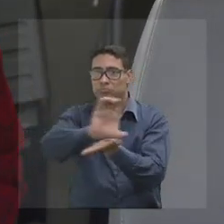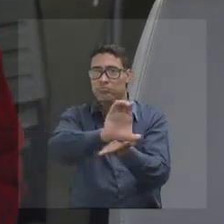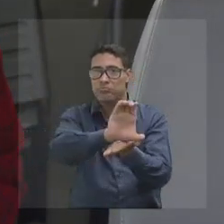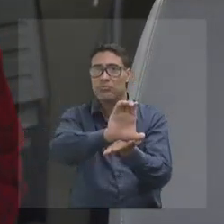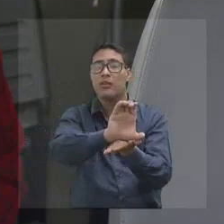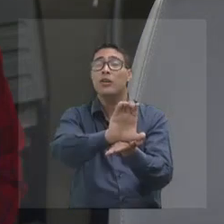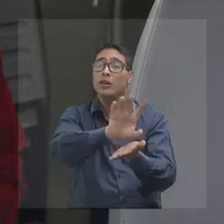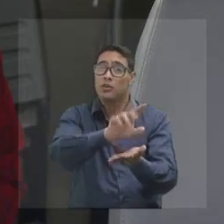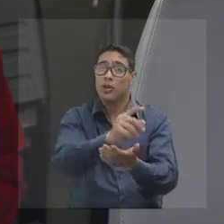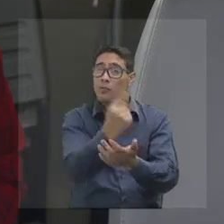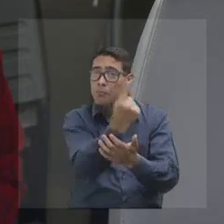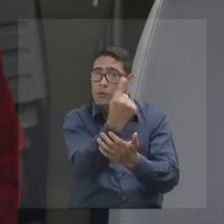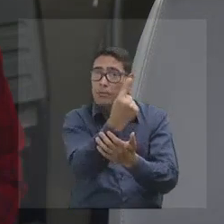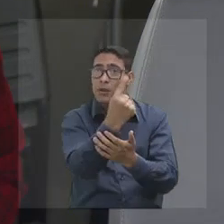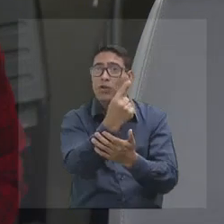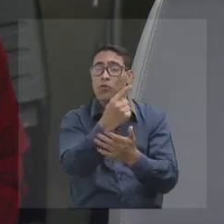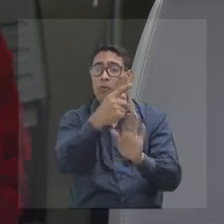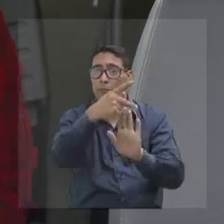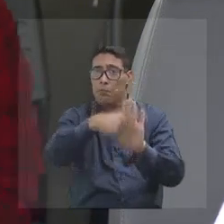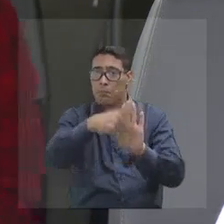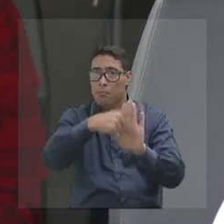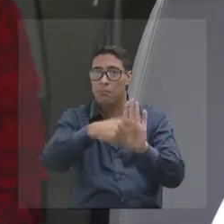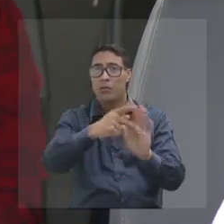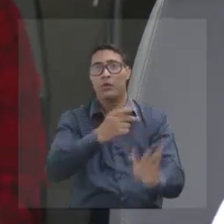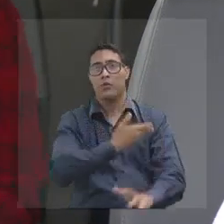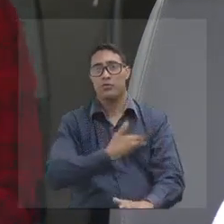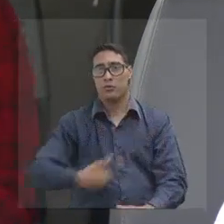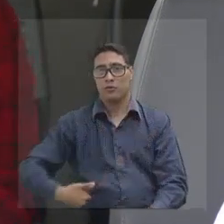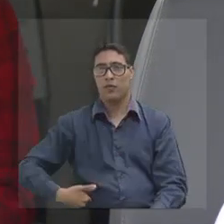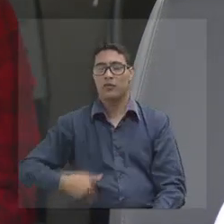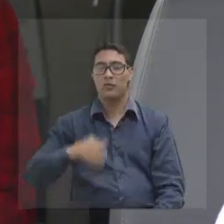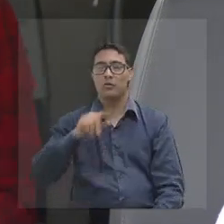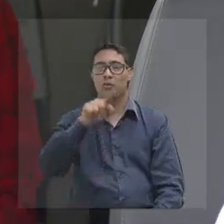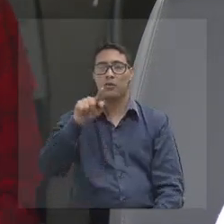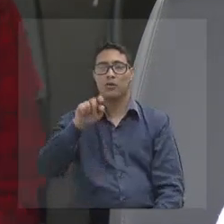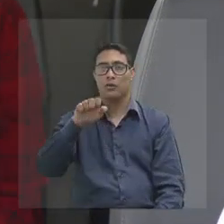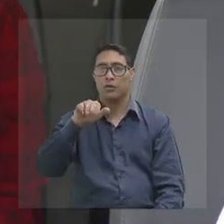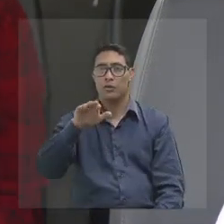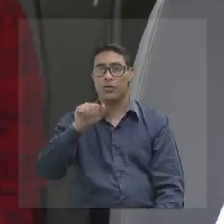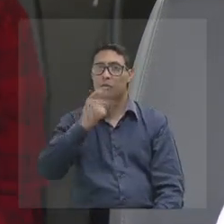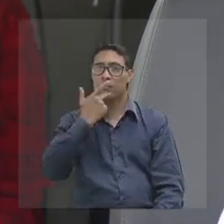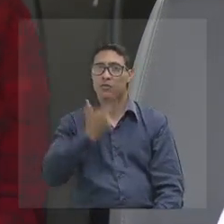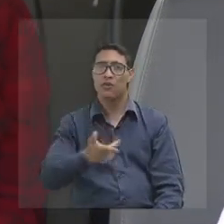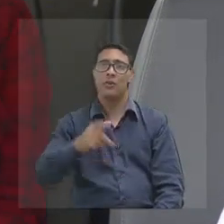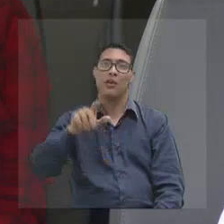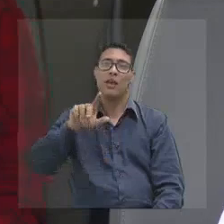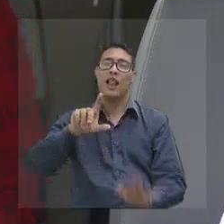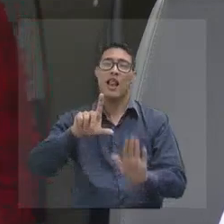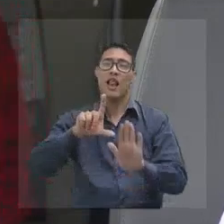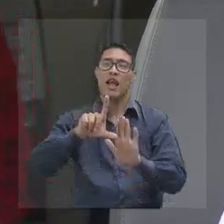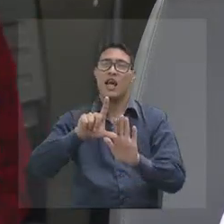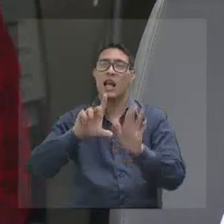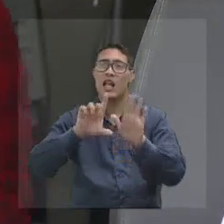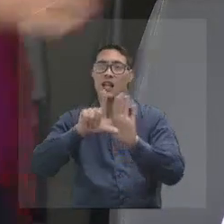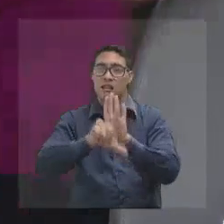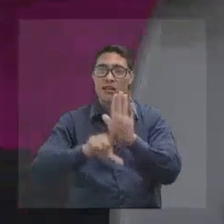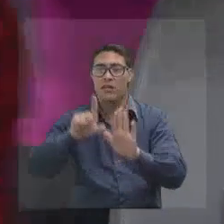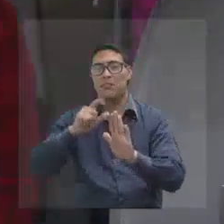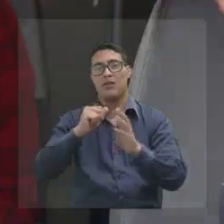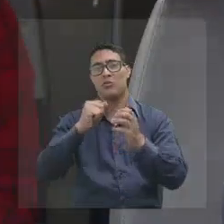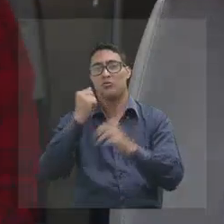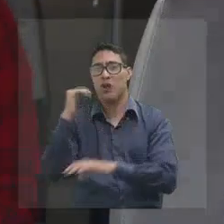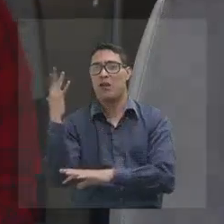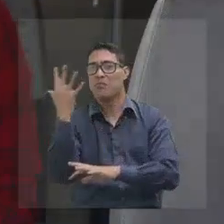plano de governo o governador Zema dizia que o licenciamento ambiental não presta tem que ser flexibilizado